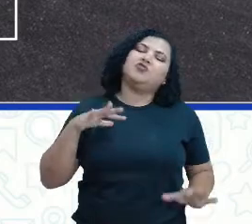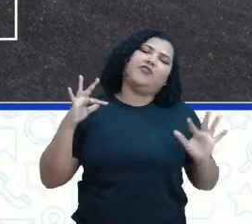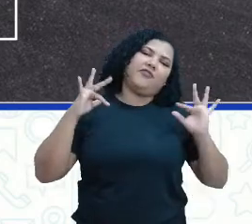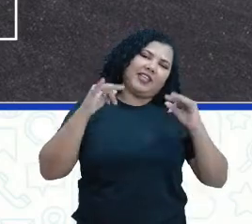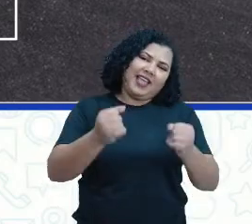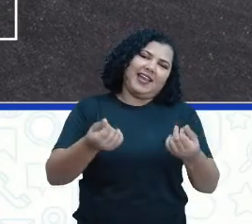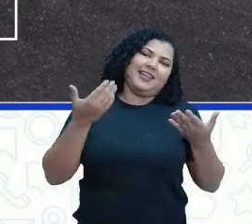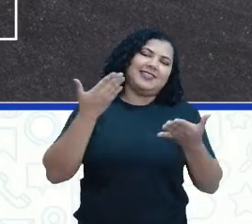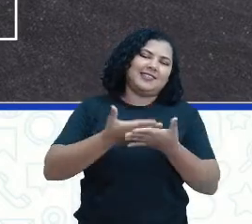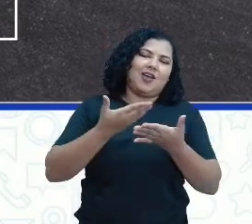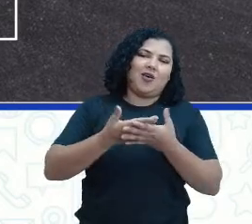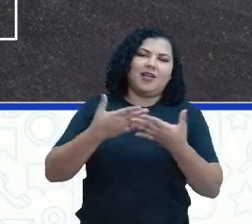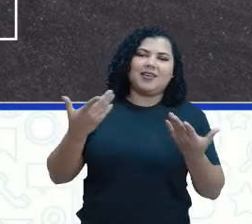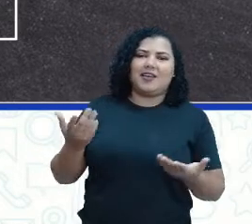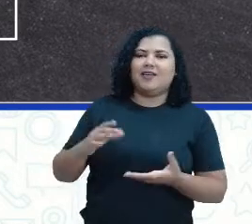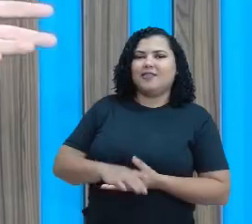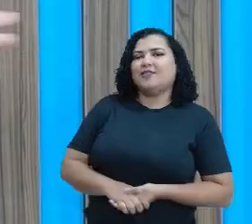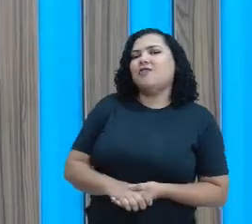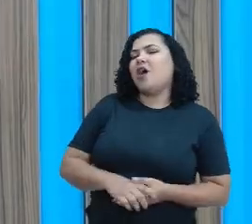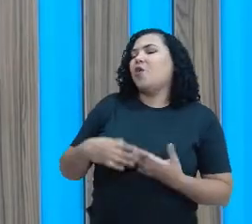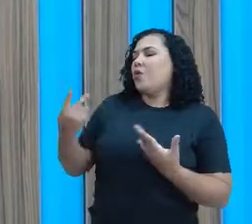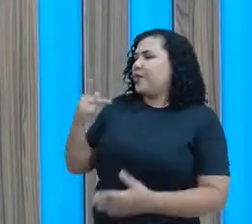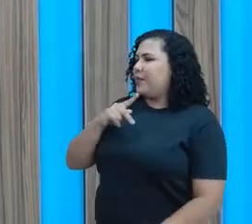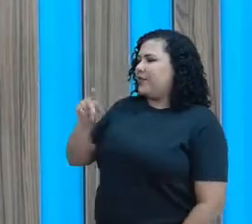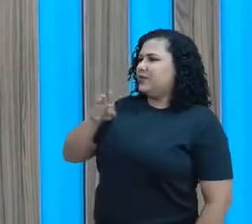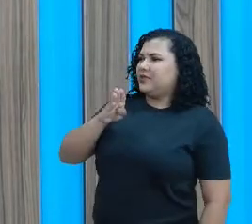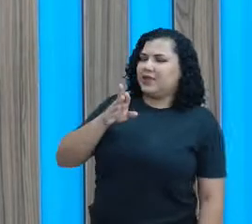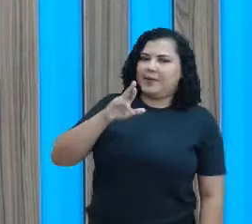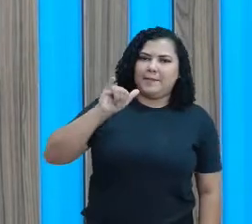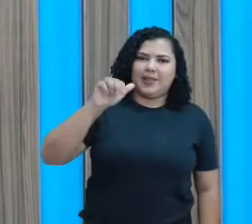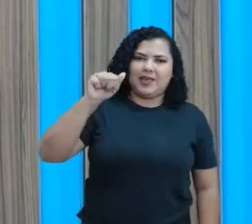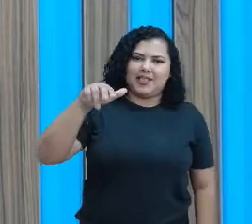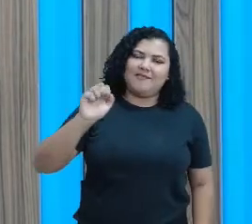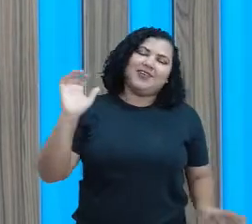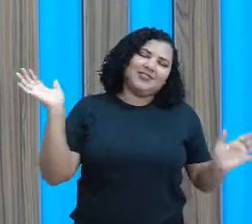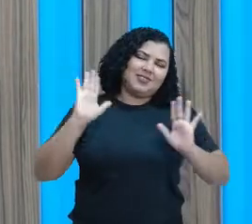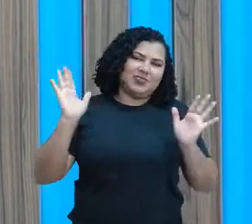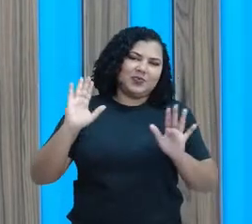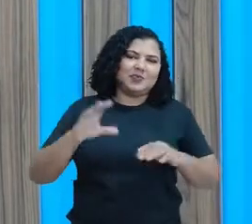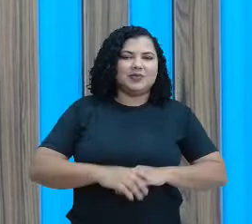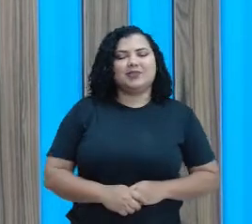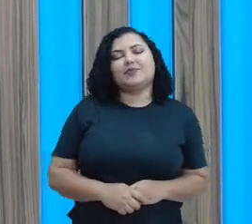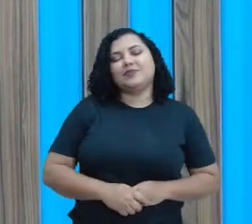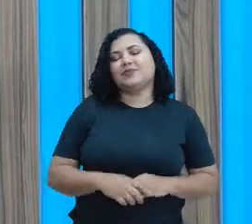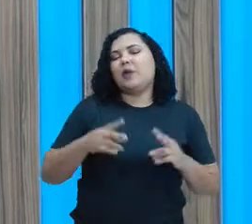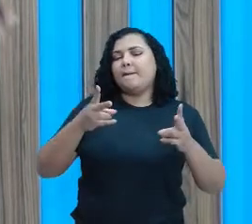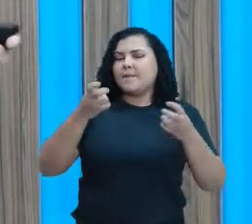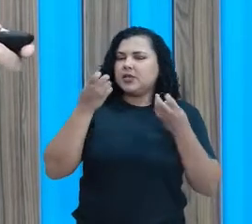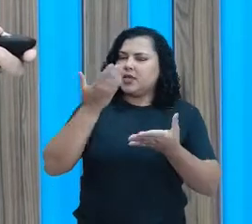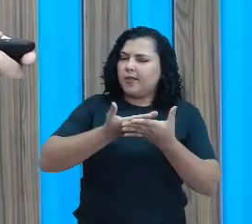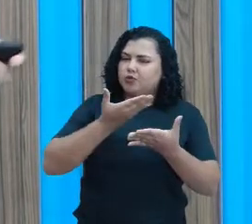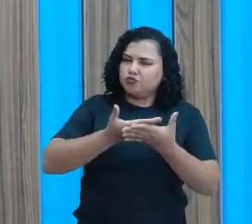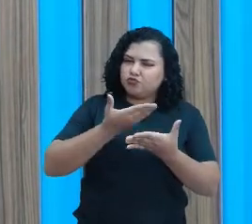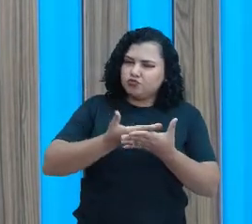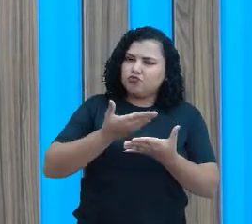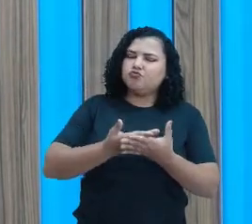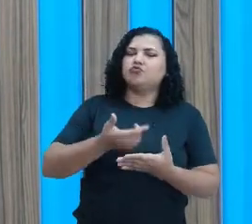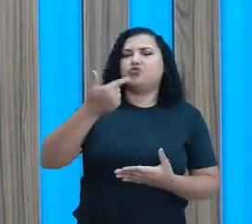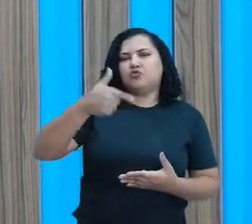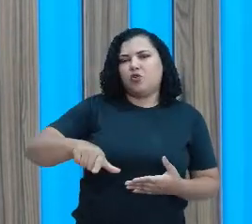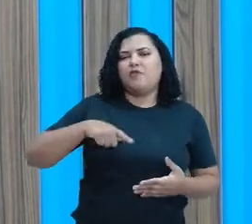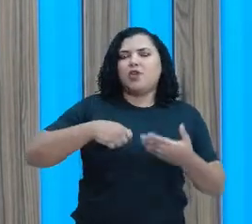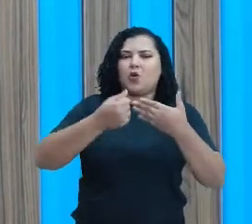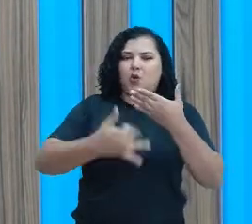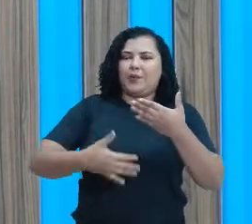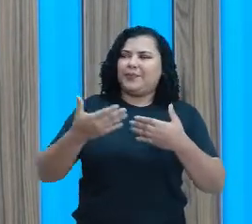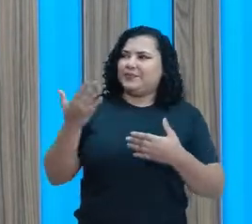vou passar a palavra para a professora Briane só para ela dar as considerações finais. Vejam, revejam a aula e mandem seu